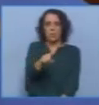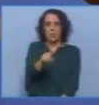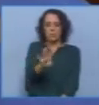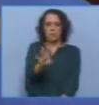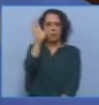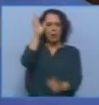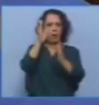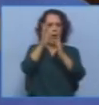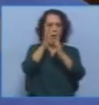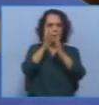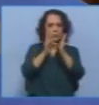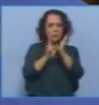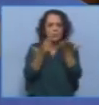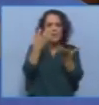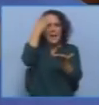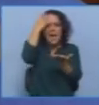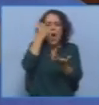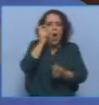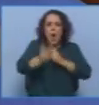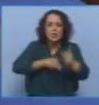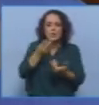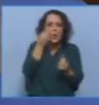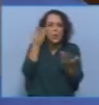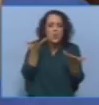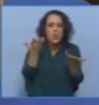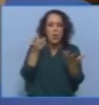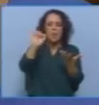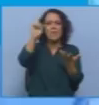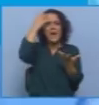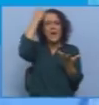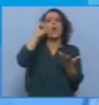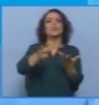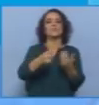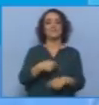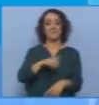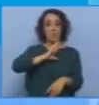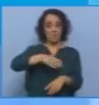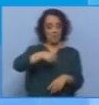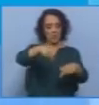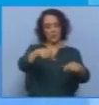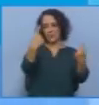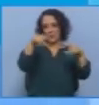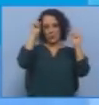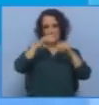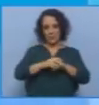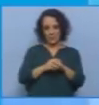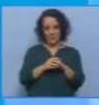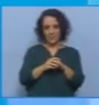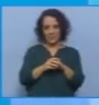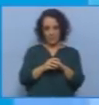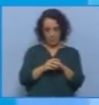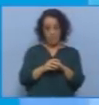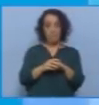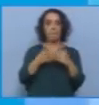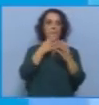Jesus, és rei de quê? És rei em quê? És rei como? Qual é o teu reino? E ele diz, não é o reino deste mundo. E